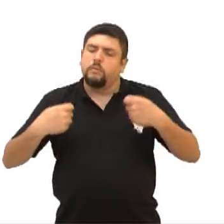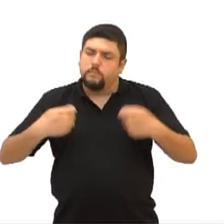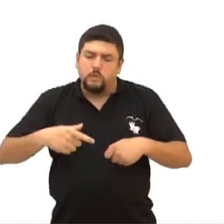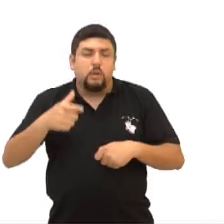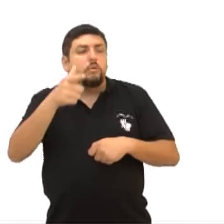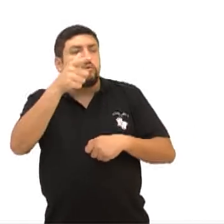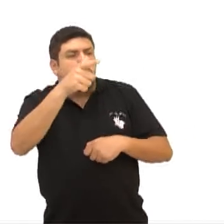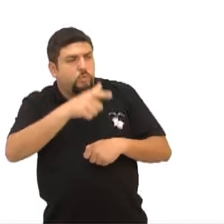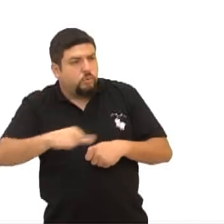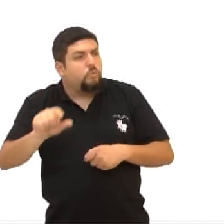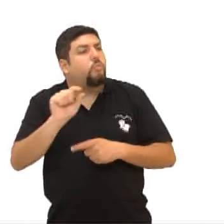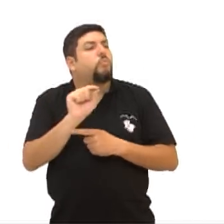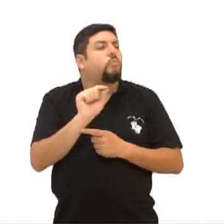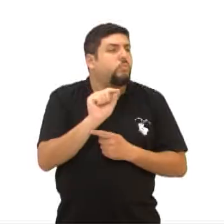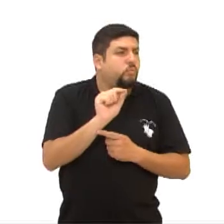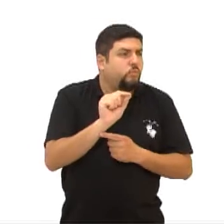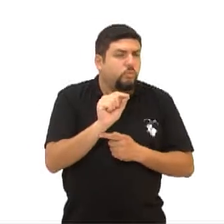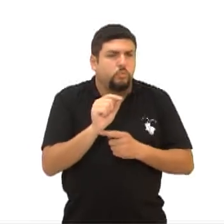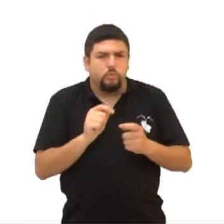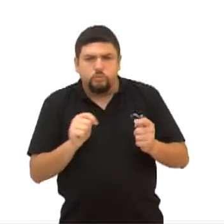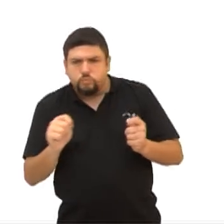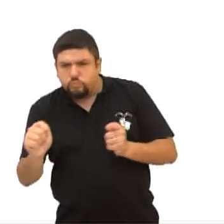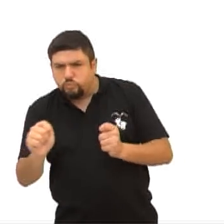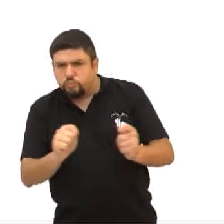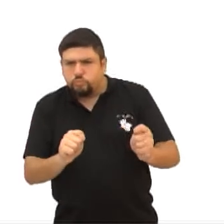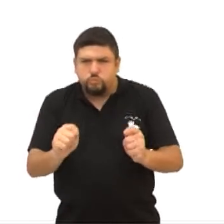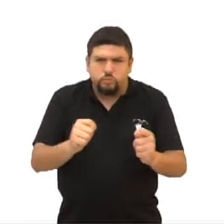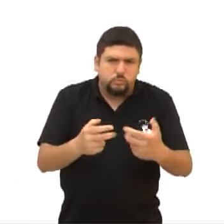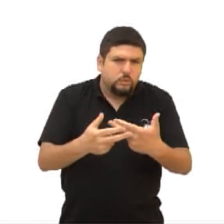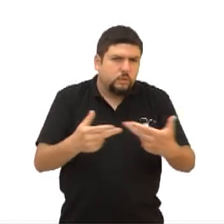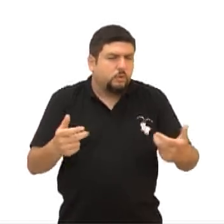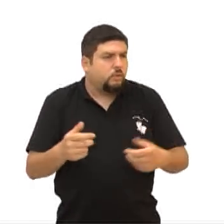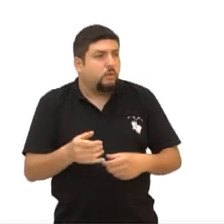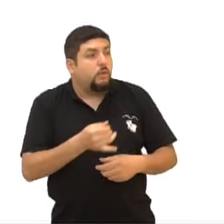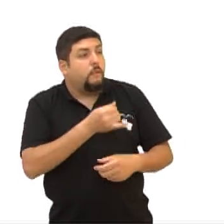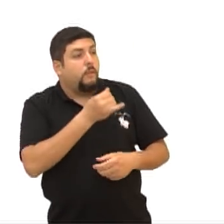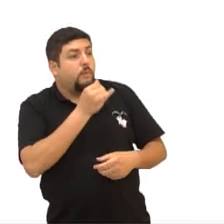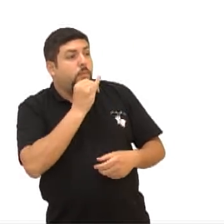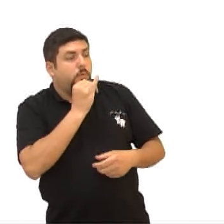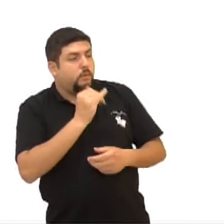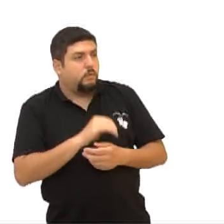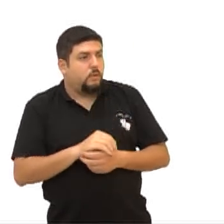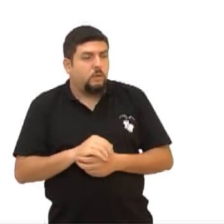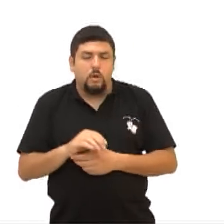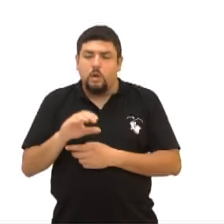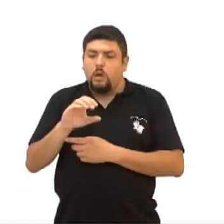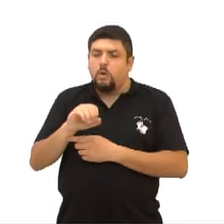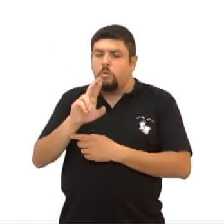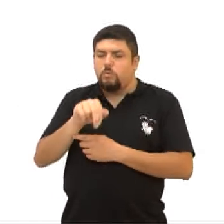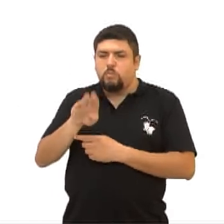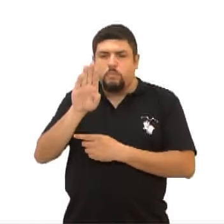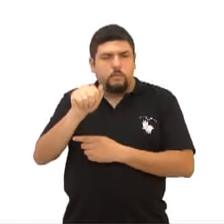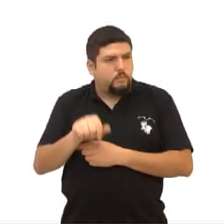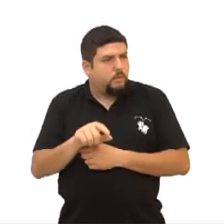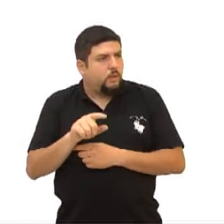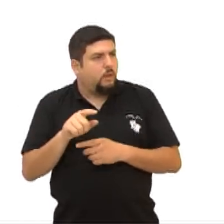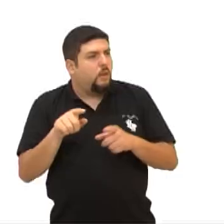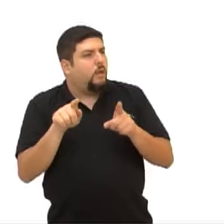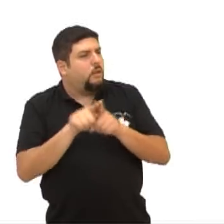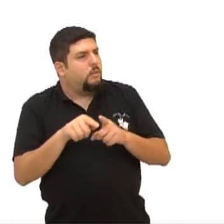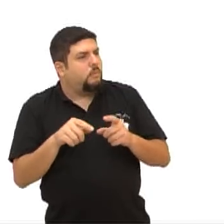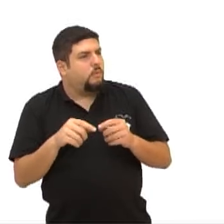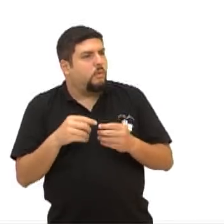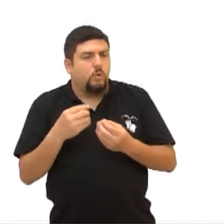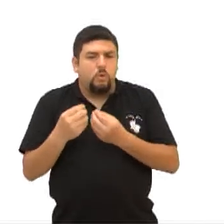novo recorrer a outras alternativas, como Corumbá e uma retirada mais contínua